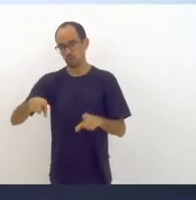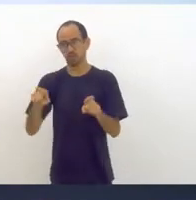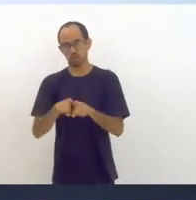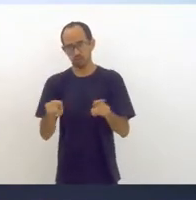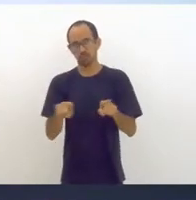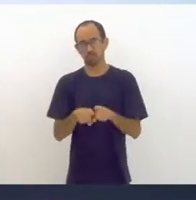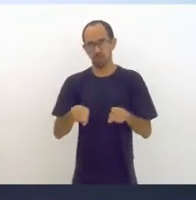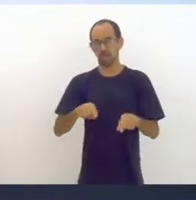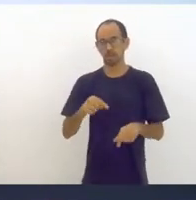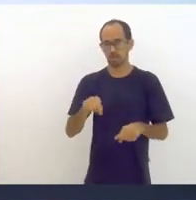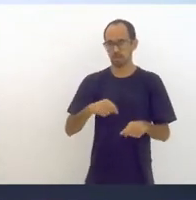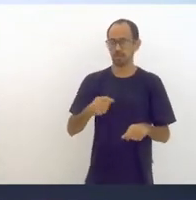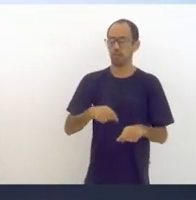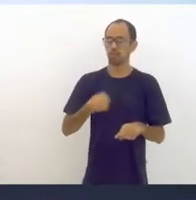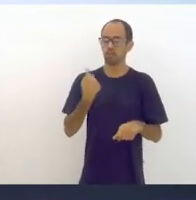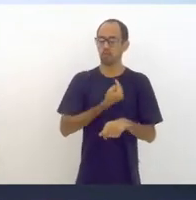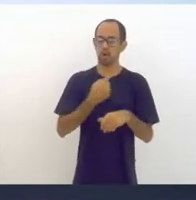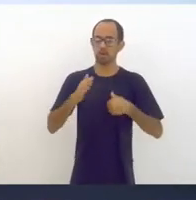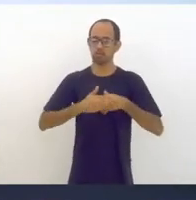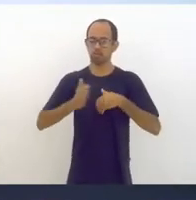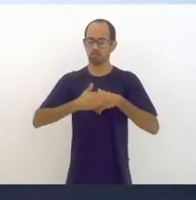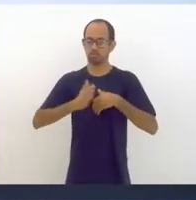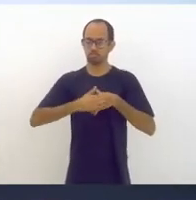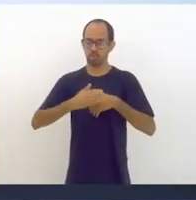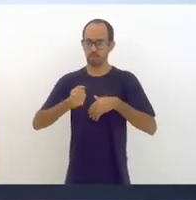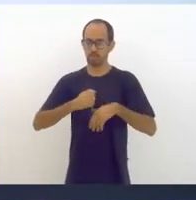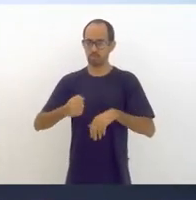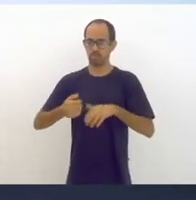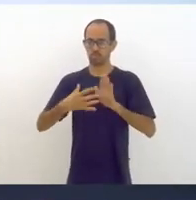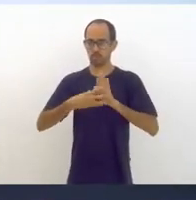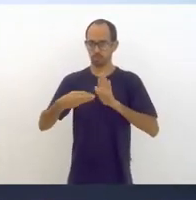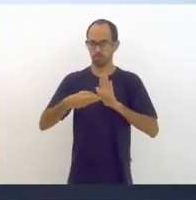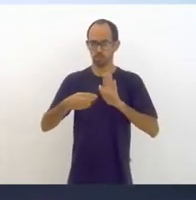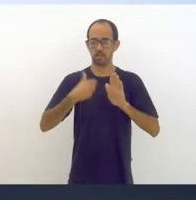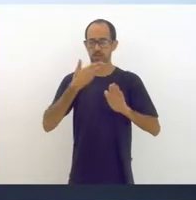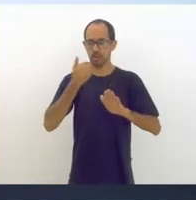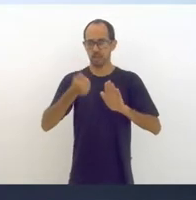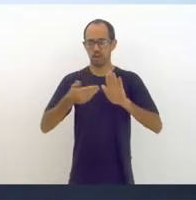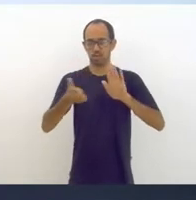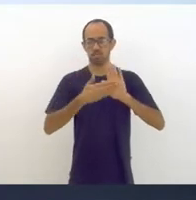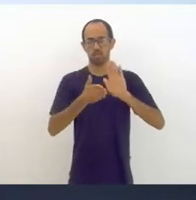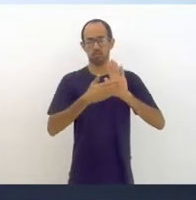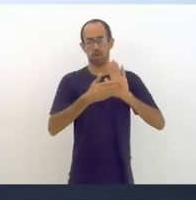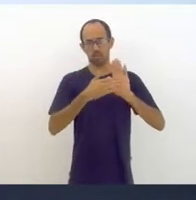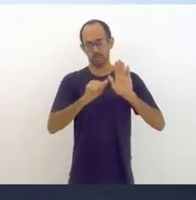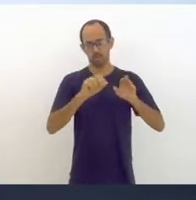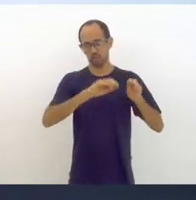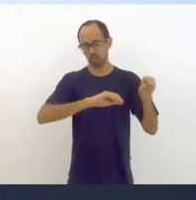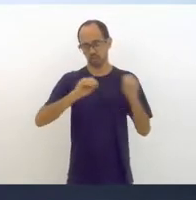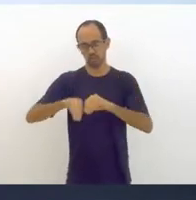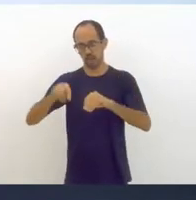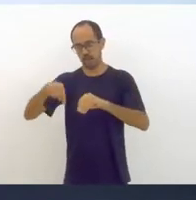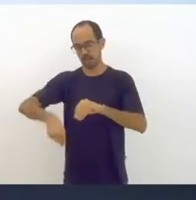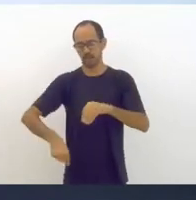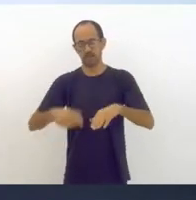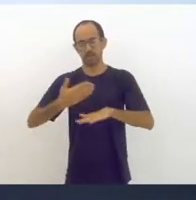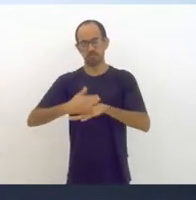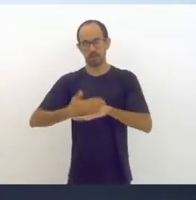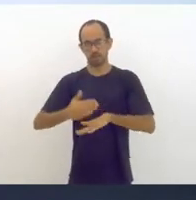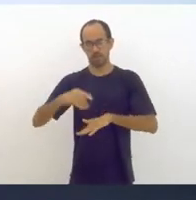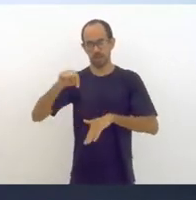são tomadas em nossas matrizes fora do Brasil. Como benchmark, melhores propostas a gente traz para a região